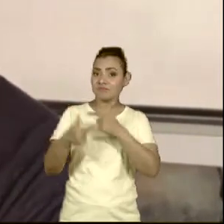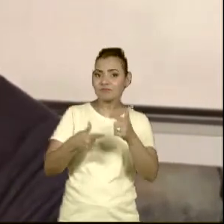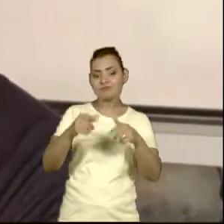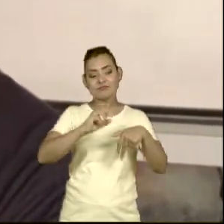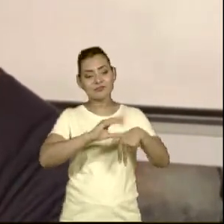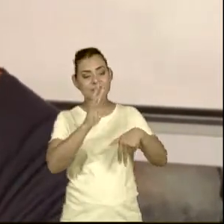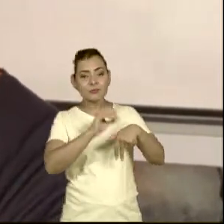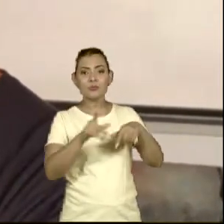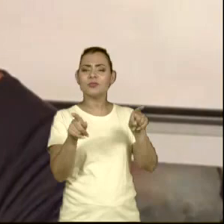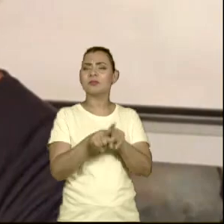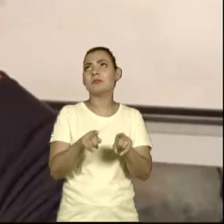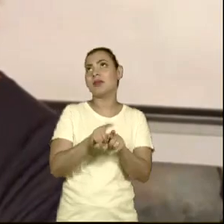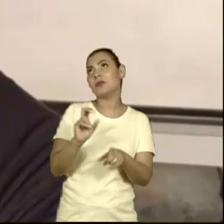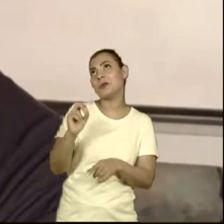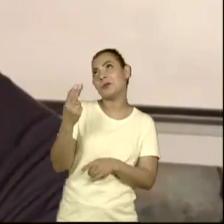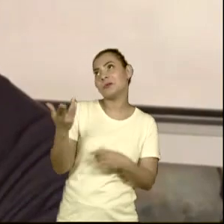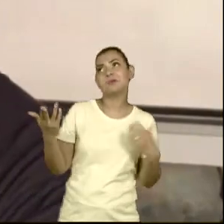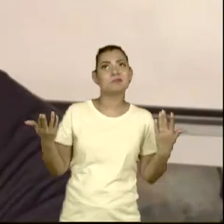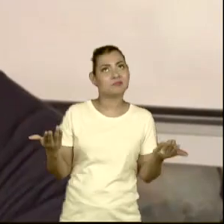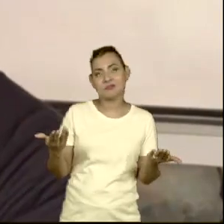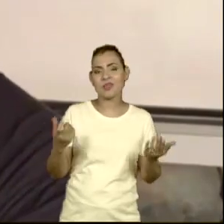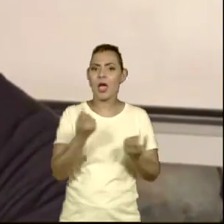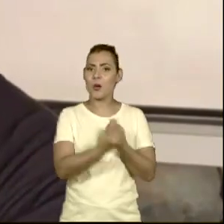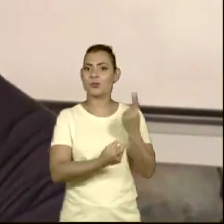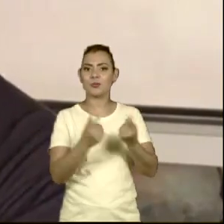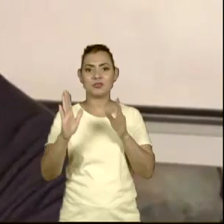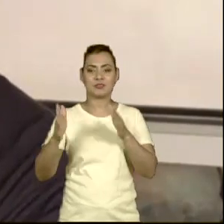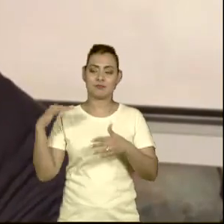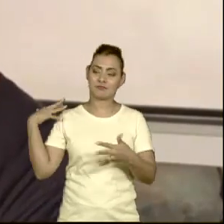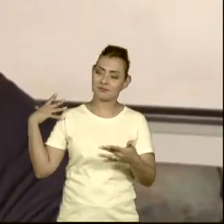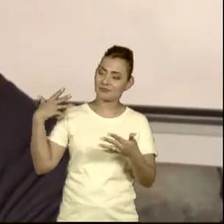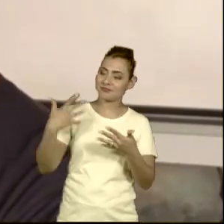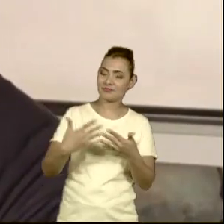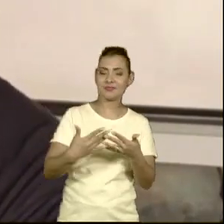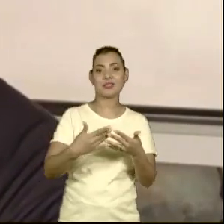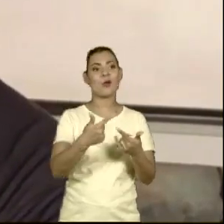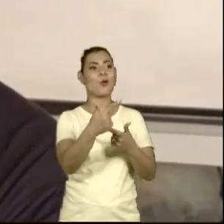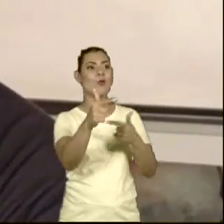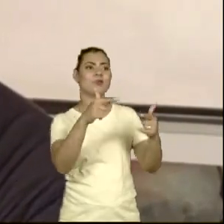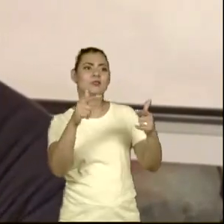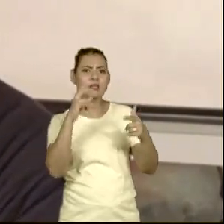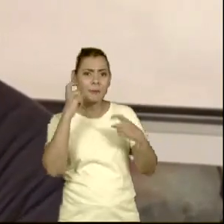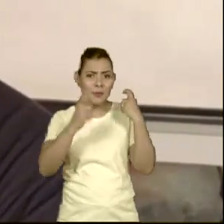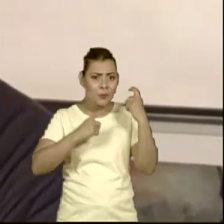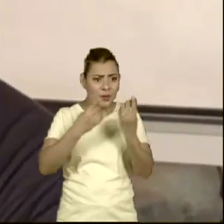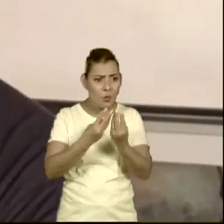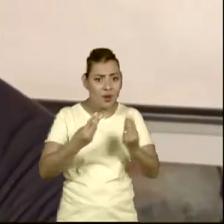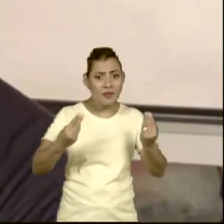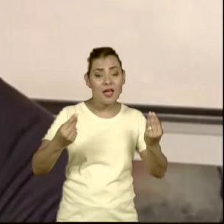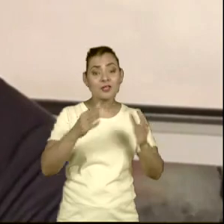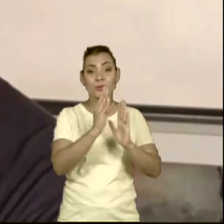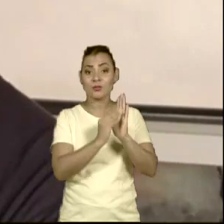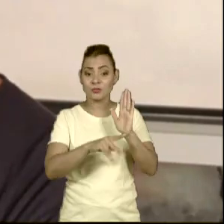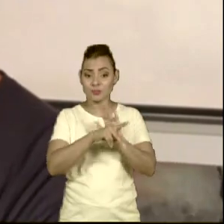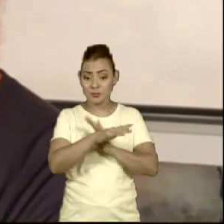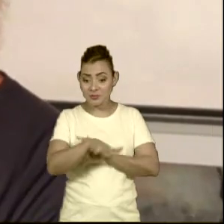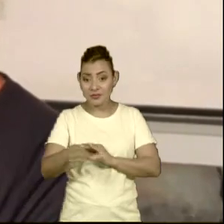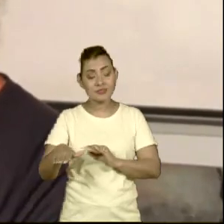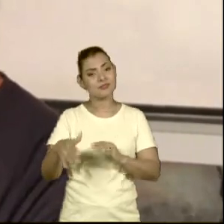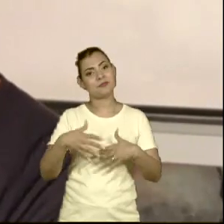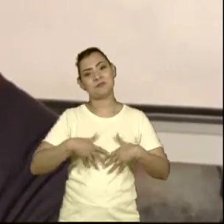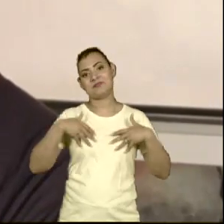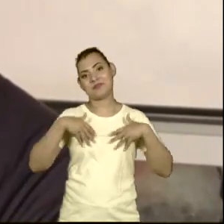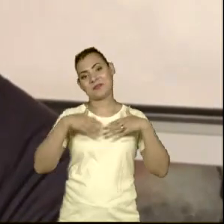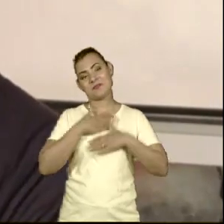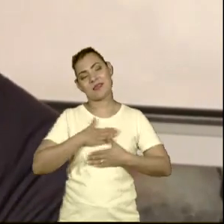de TV Cultura ou desses, alguns que passaram por outros canais, mas preocupados com qualidade de conteúdo para a criança, é um